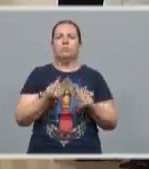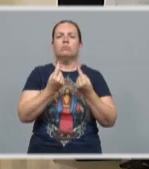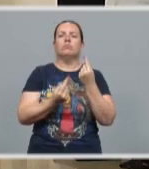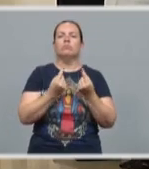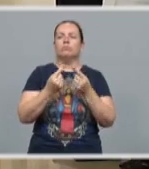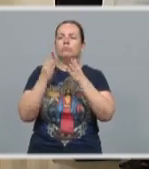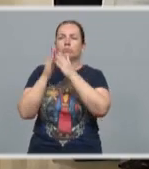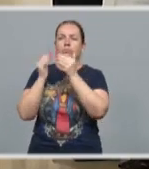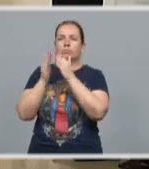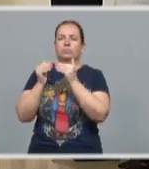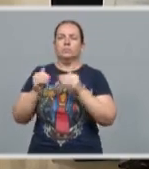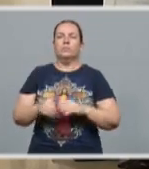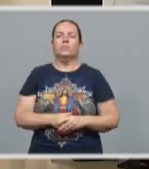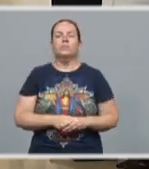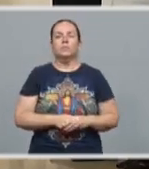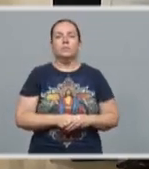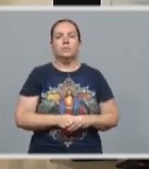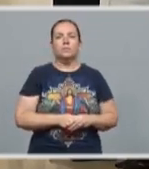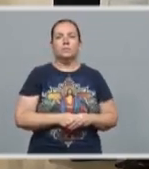intenção?